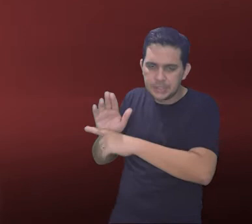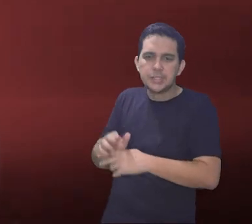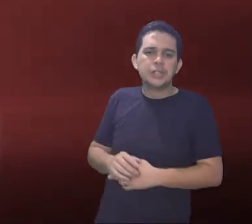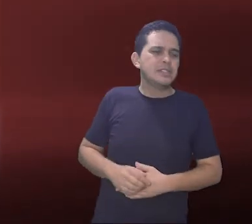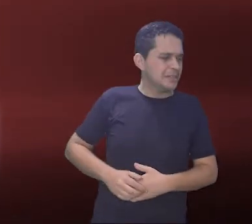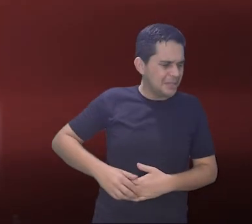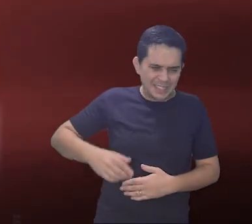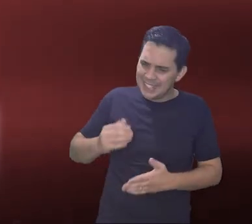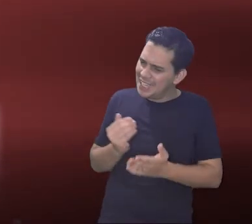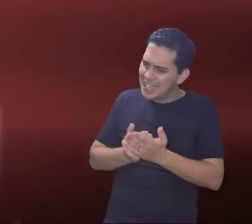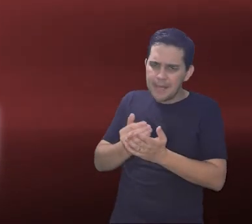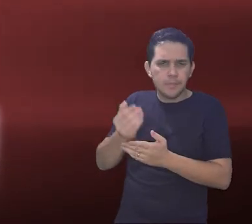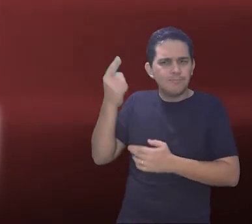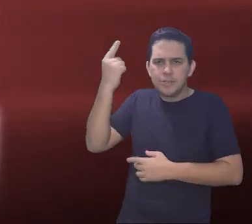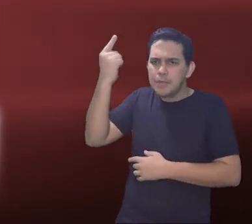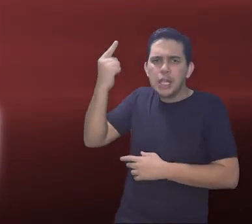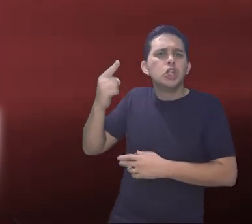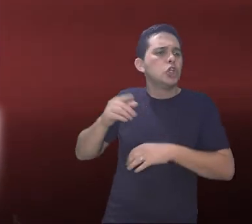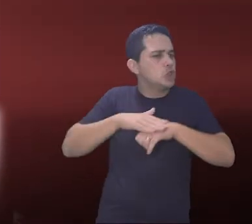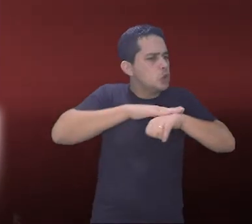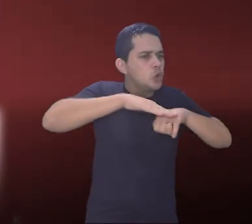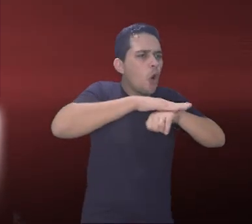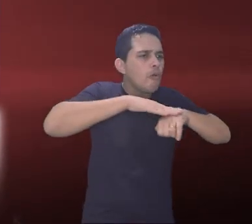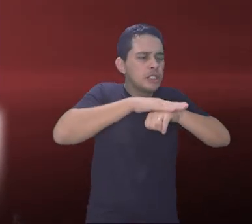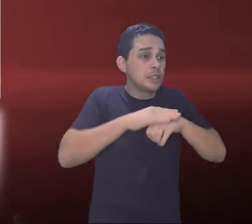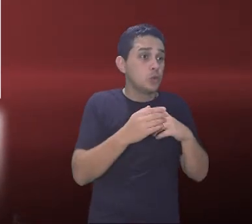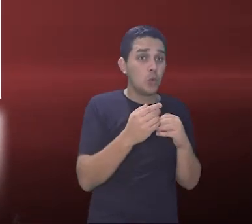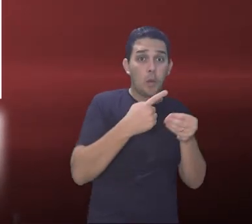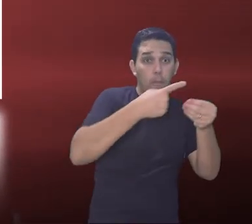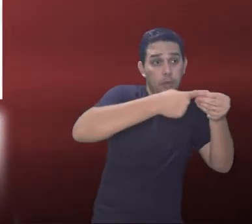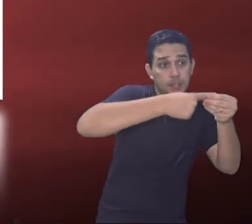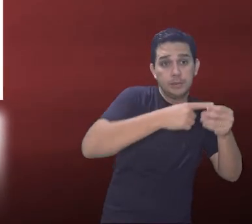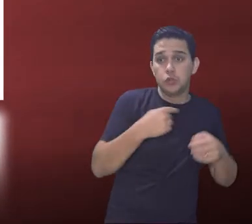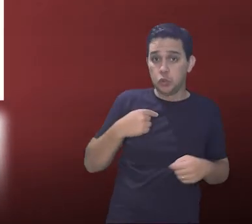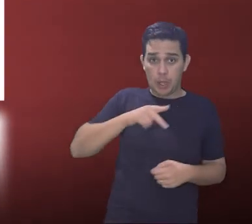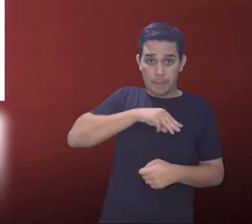numa interlocução com o Estado e o município, tentando